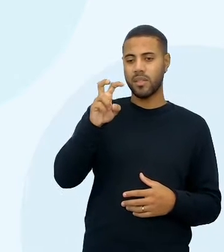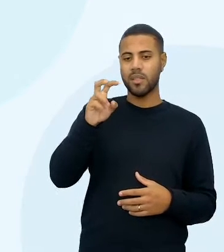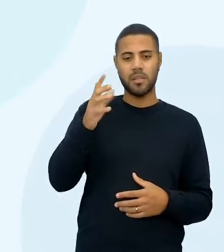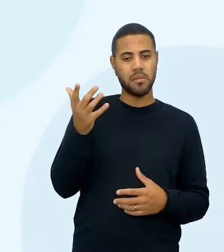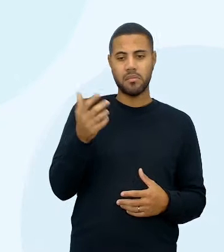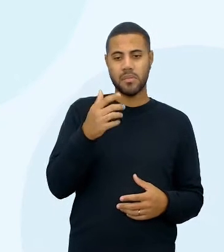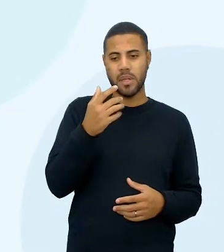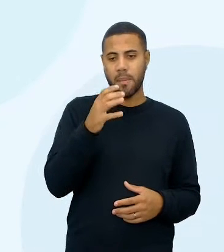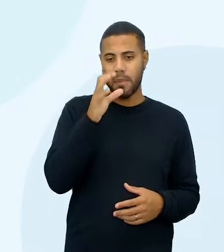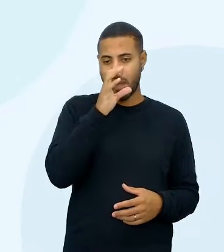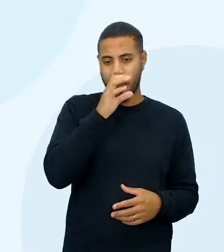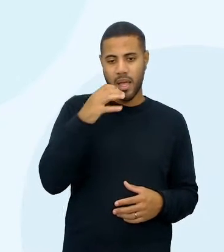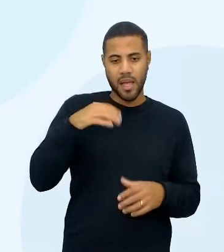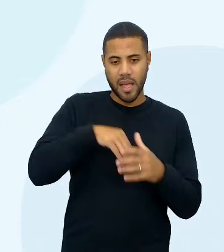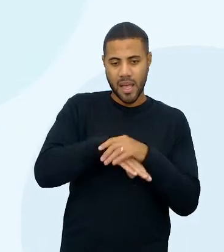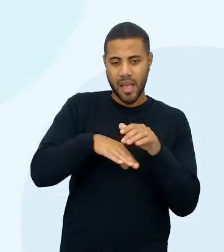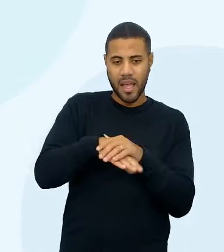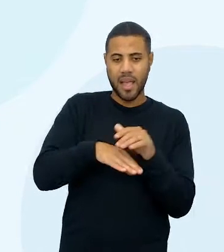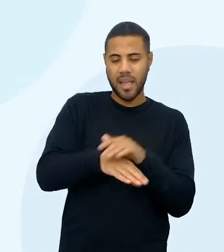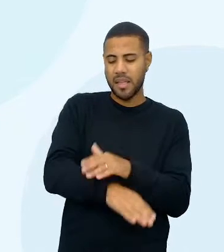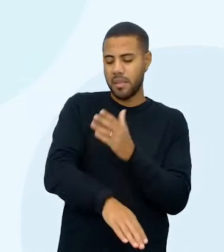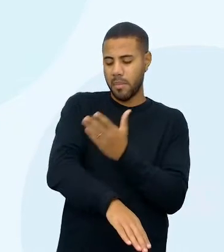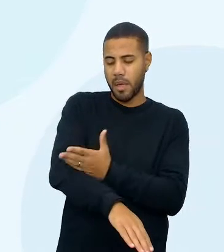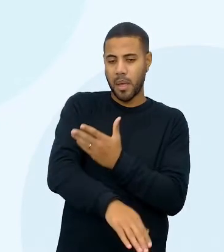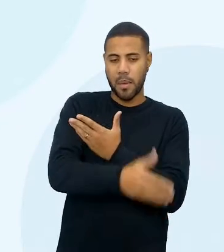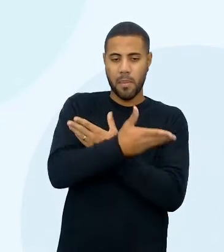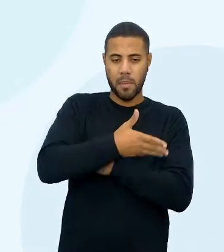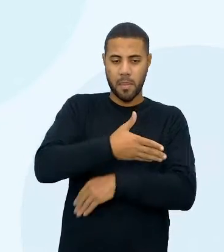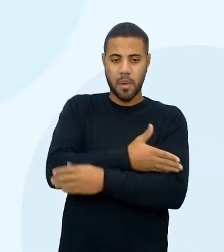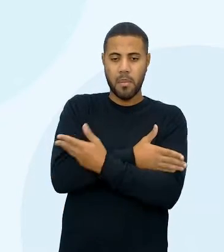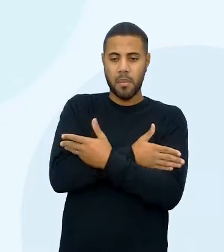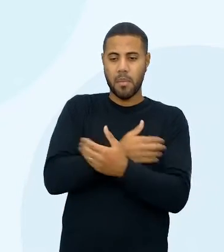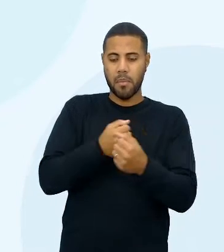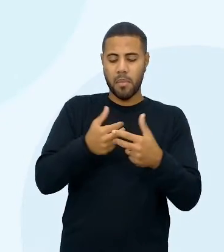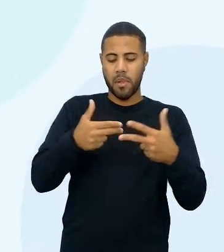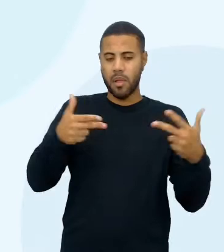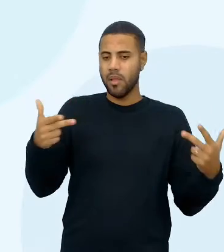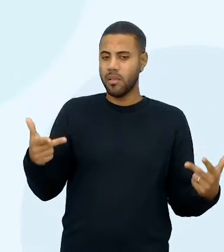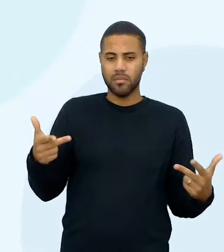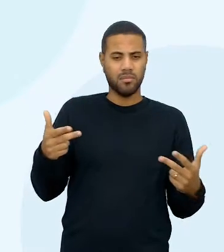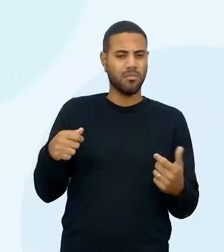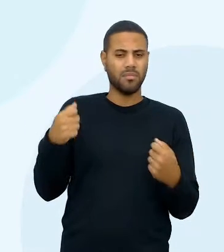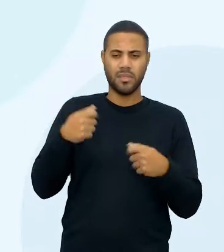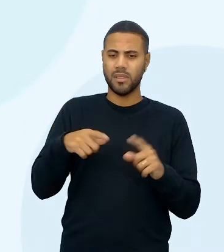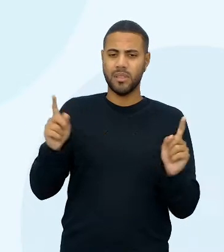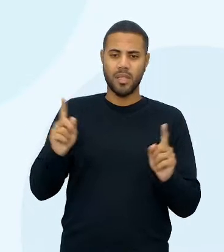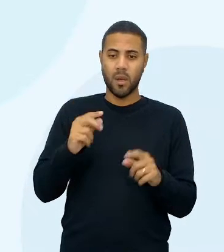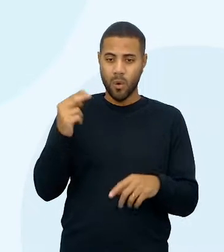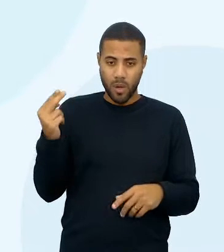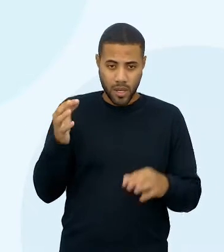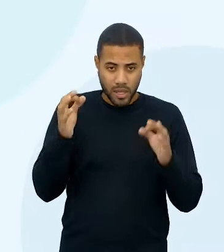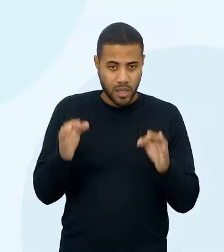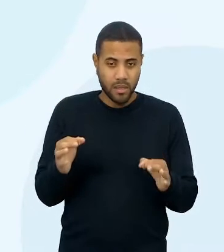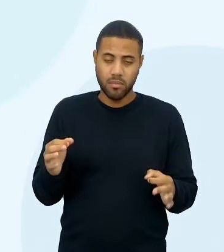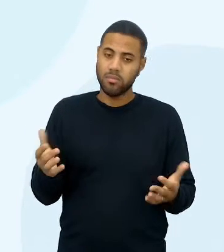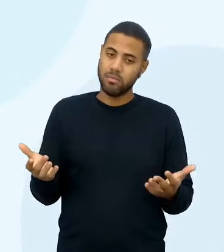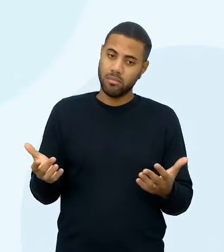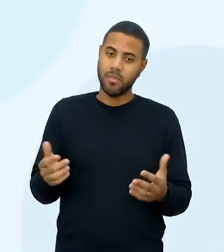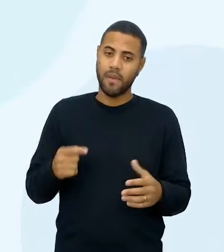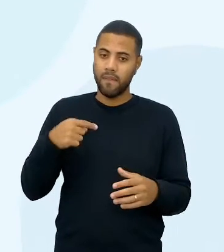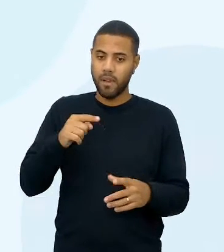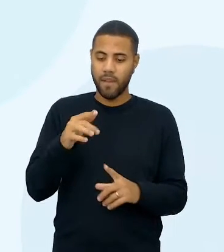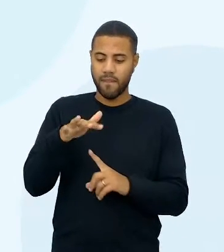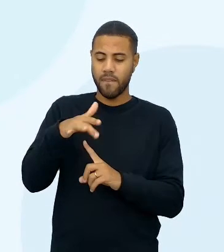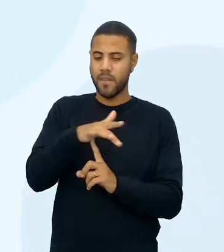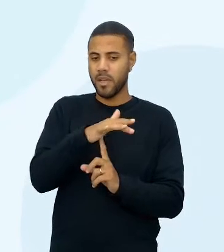sapato e 822 blusas, não é? Consumo que realmente há necessidade, né? Você vai à